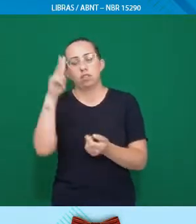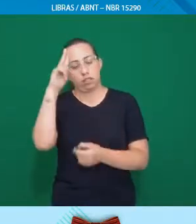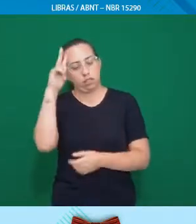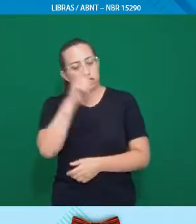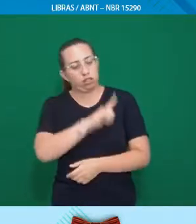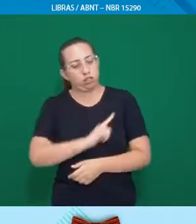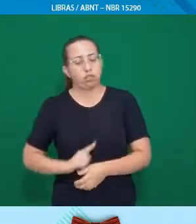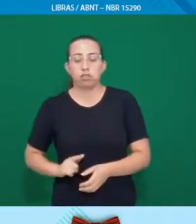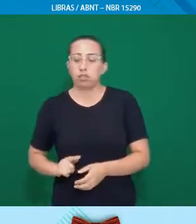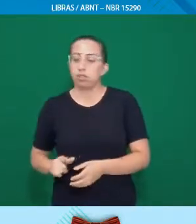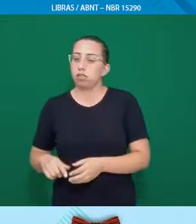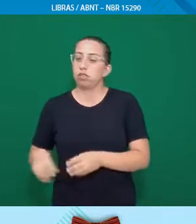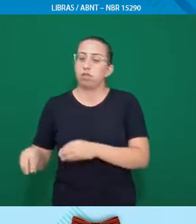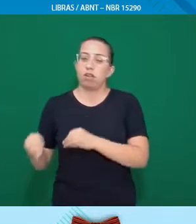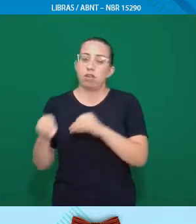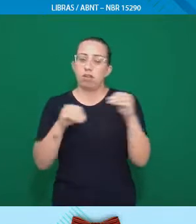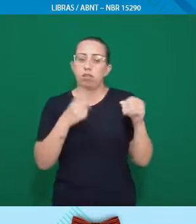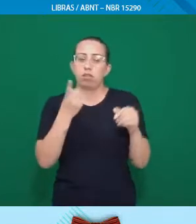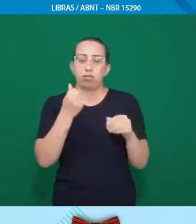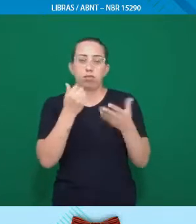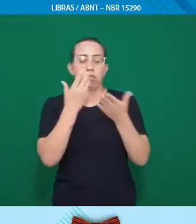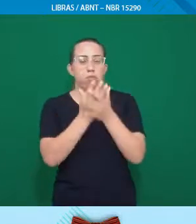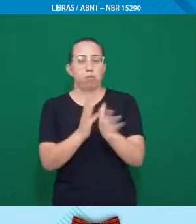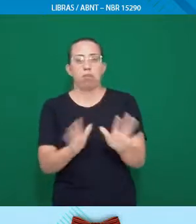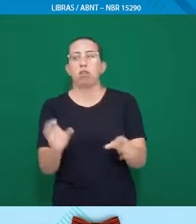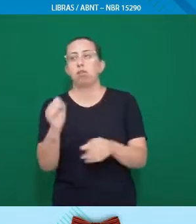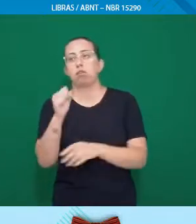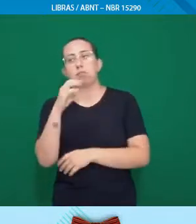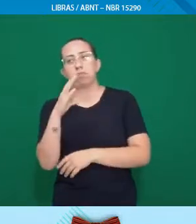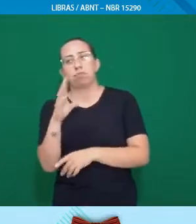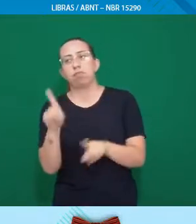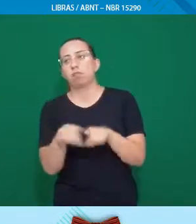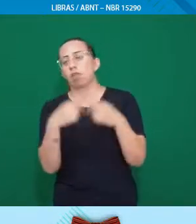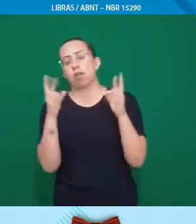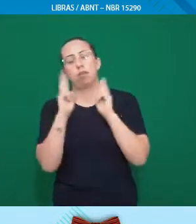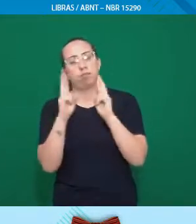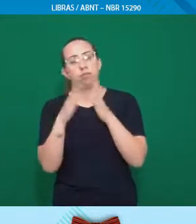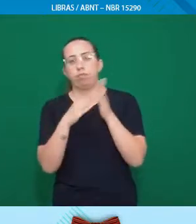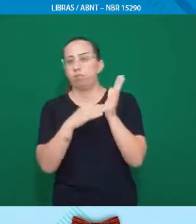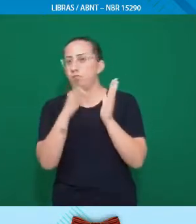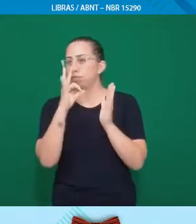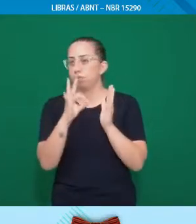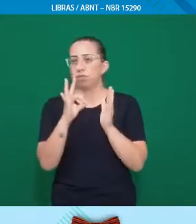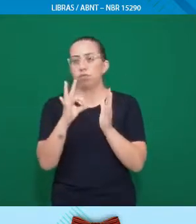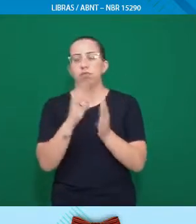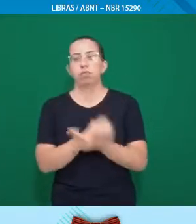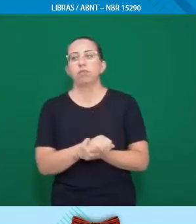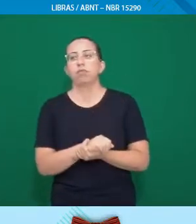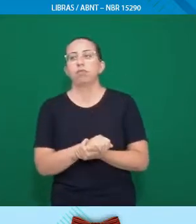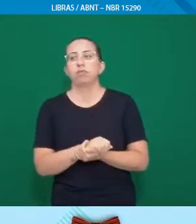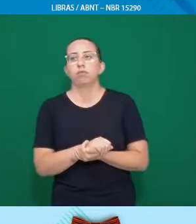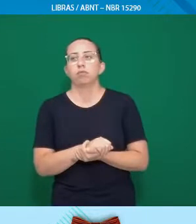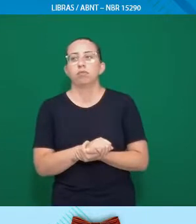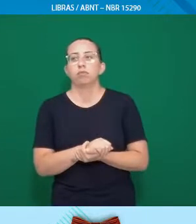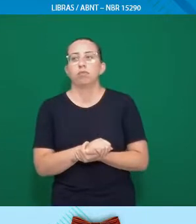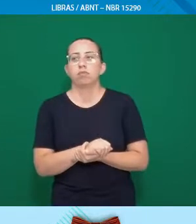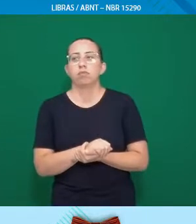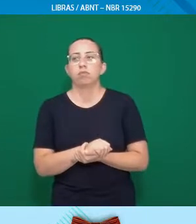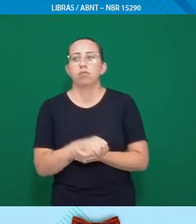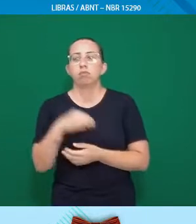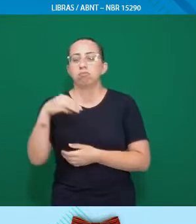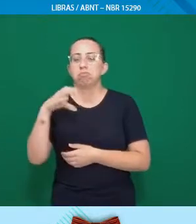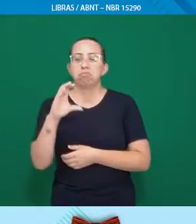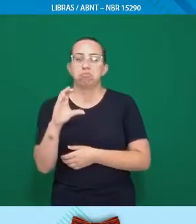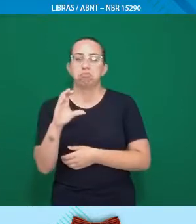governadores que venha trazer uma verba aí para concluir essas dez esse esperamos é Selena lambra aí sentido